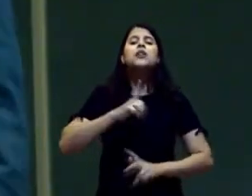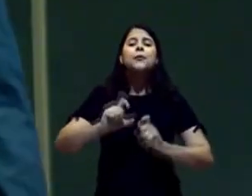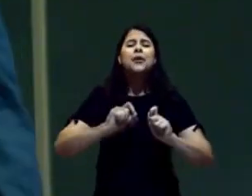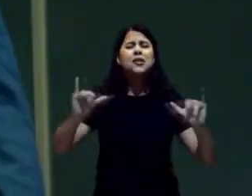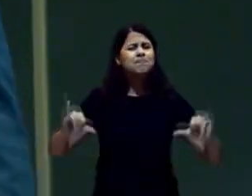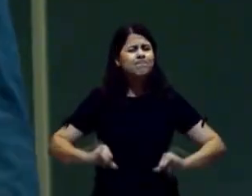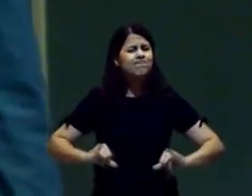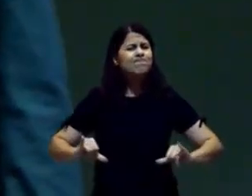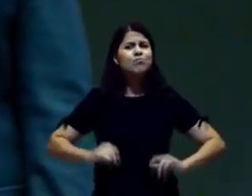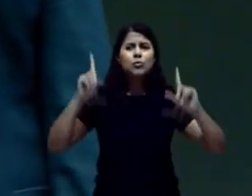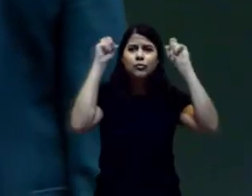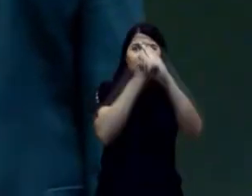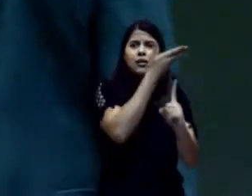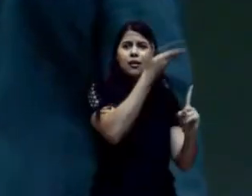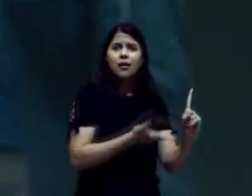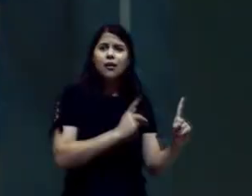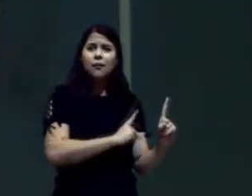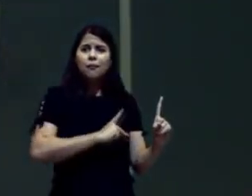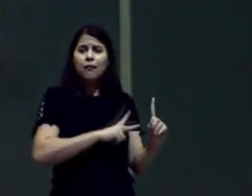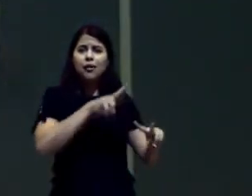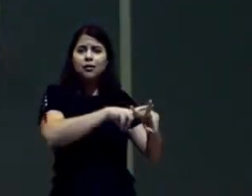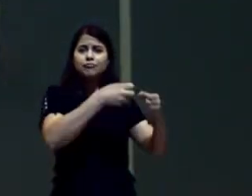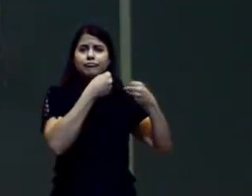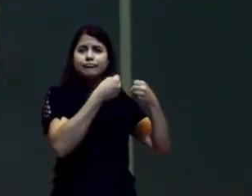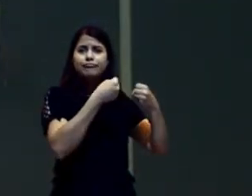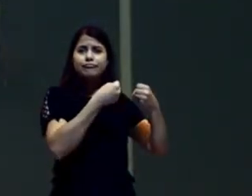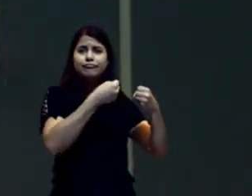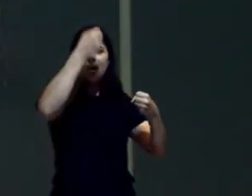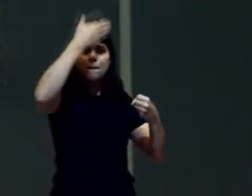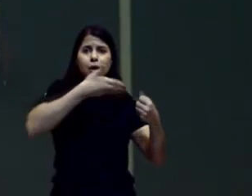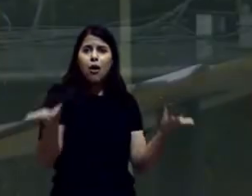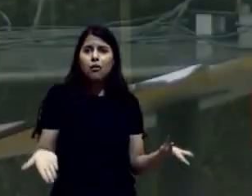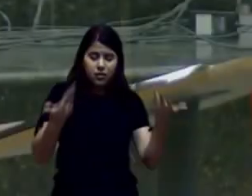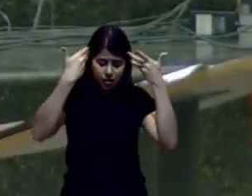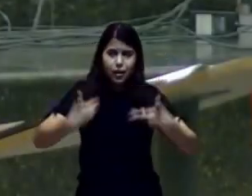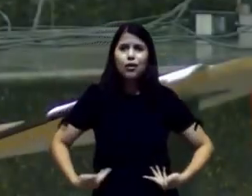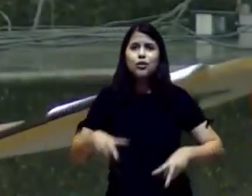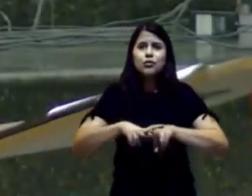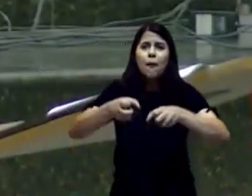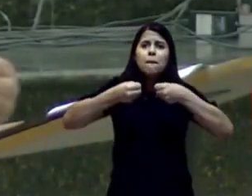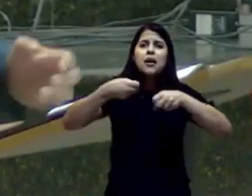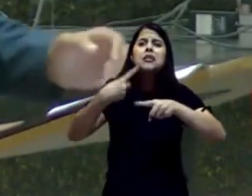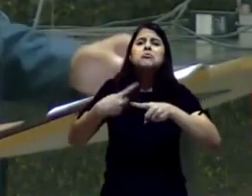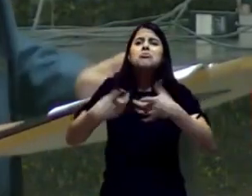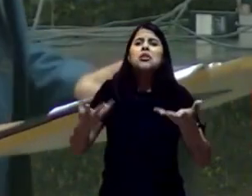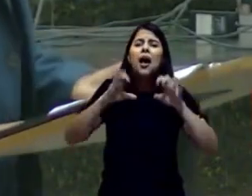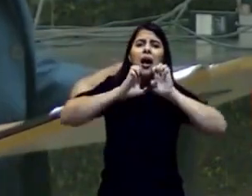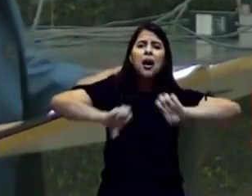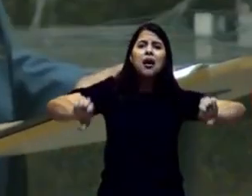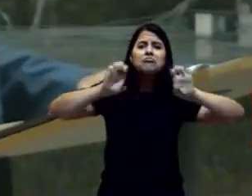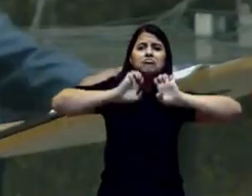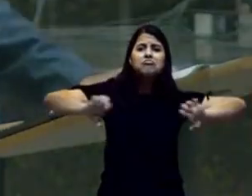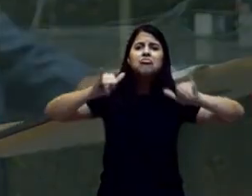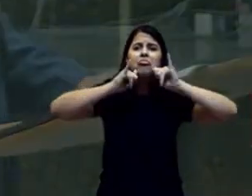estava preso. O próprio Paulo era um exemplo para ele, dizendo: eu estou aqui por causa do evangelho, as minhas algemas são por causa